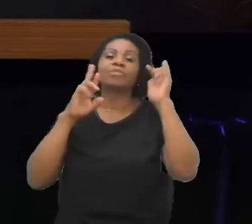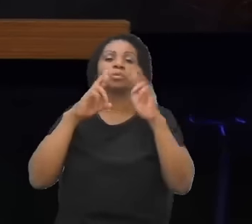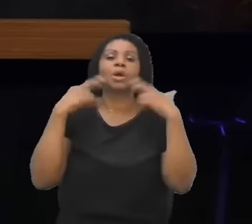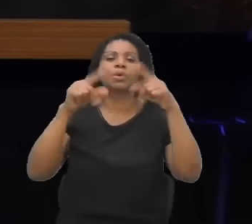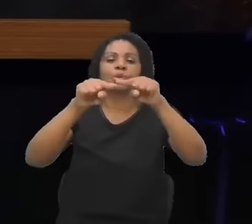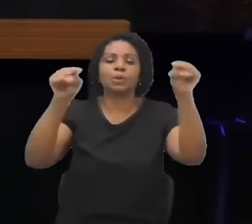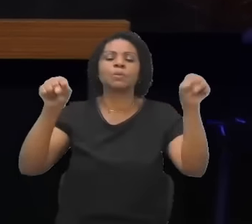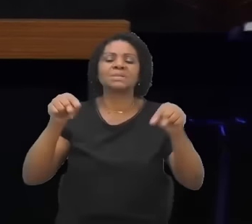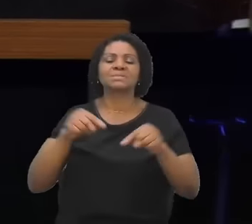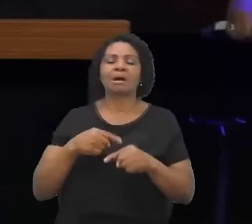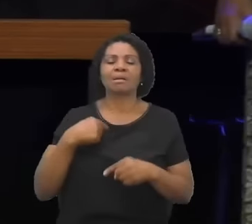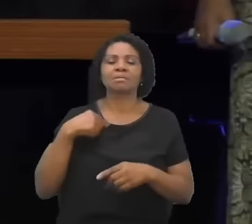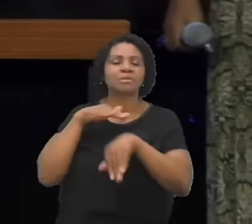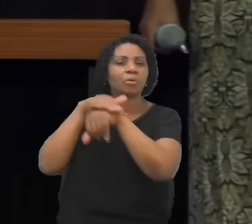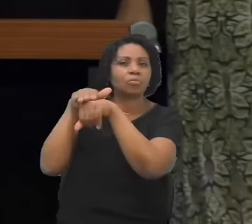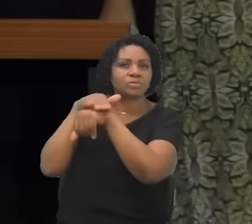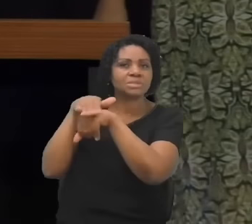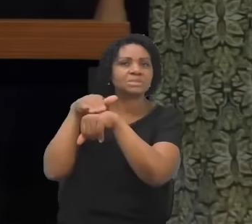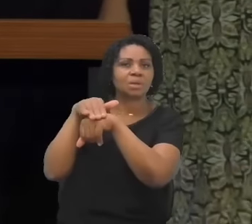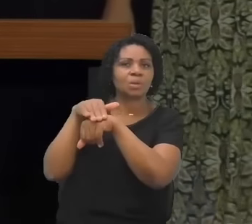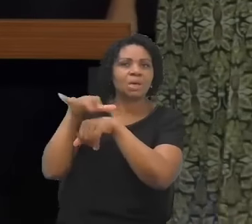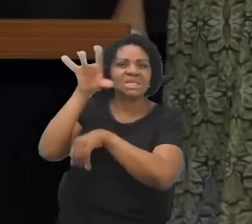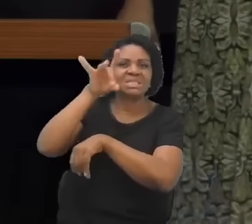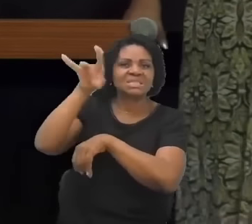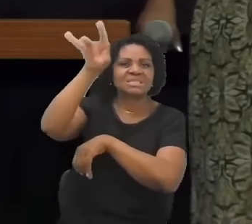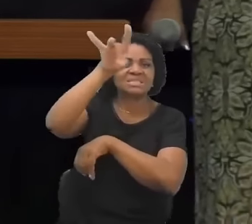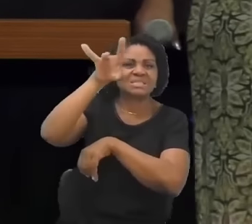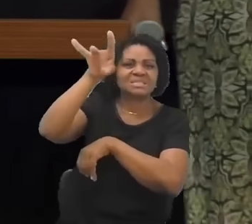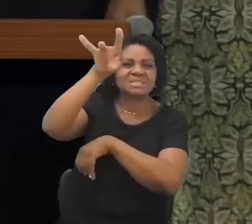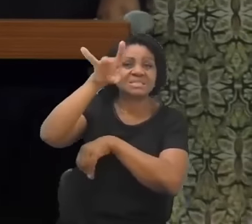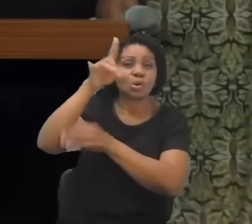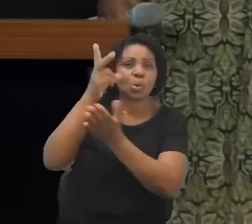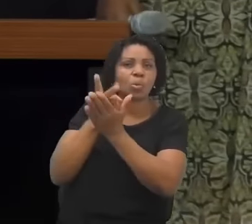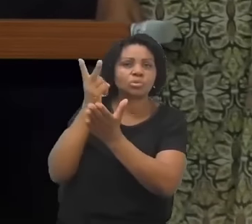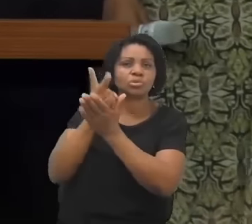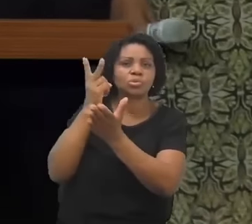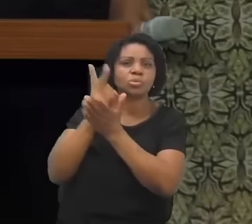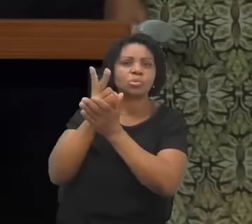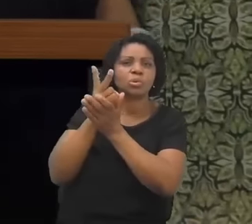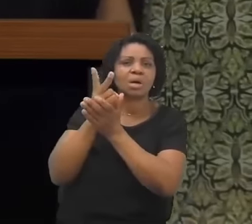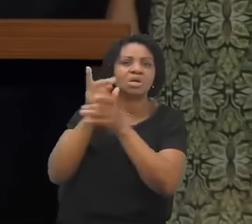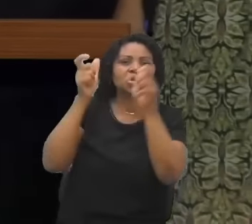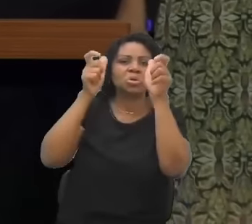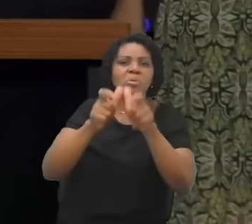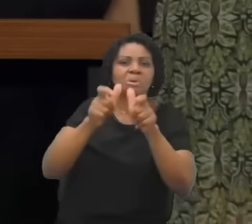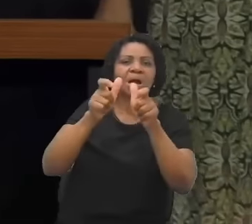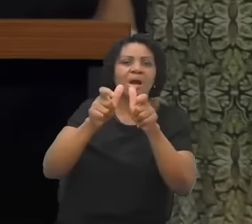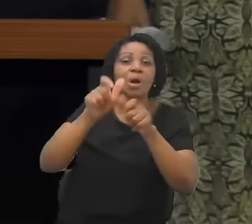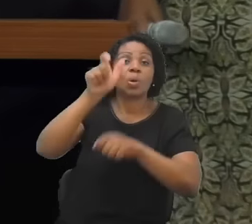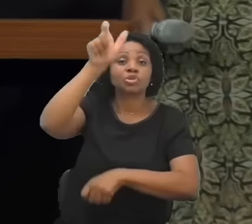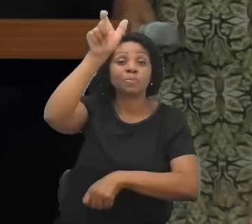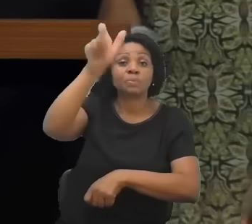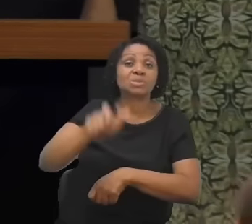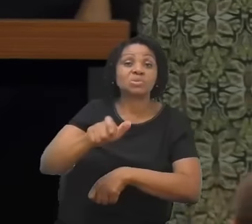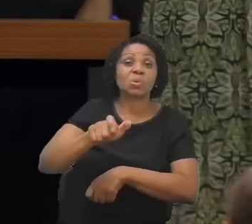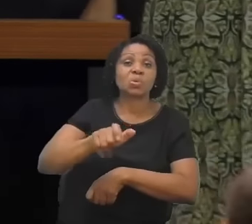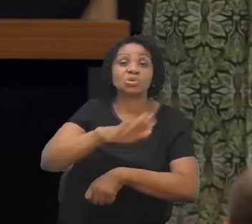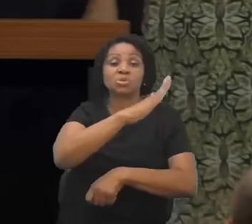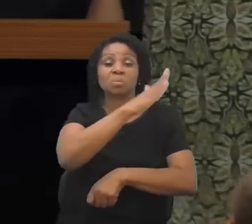e eu estava falando: mosca, ela só fica em cima de morto ou de uma